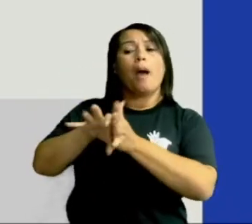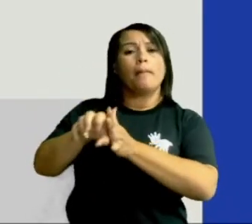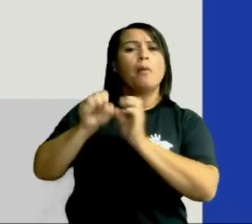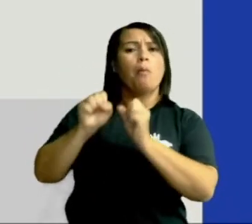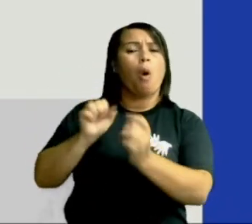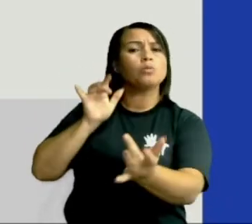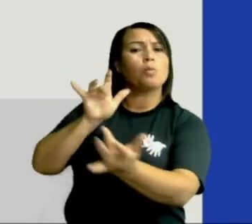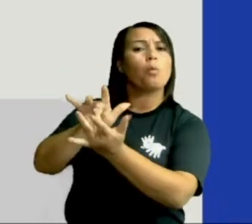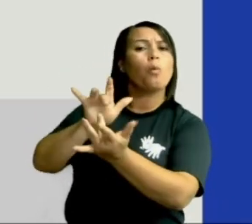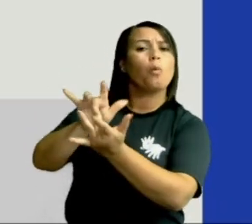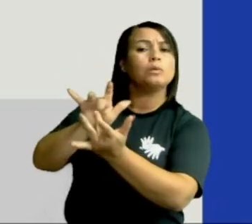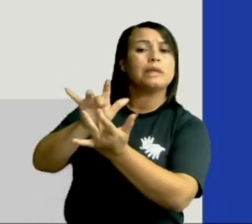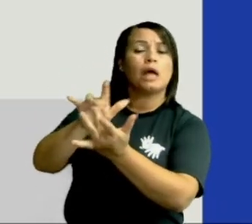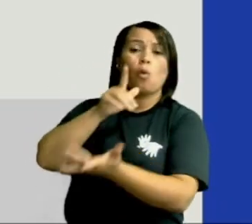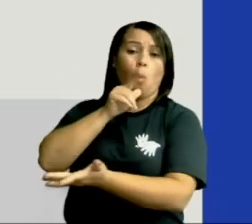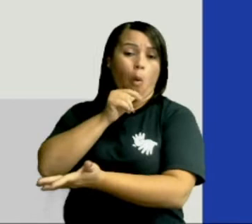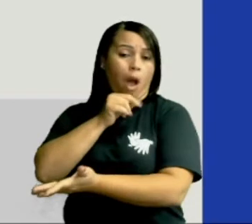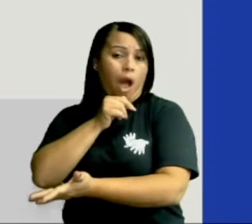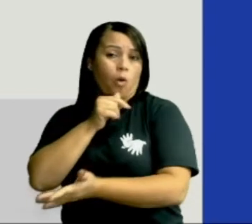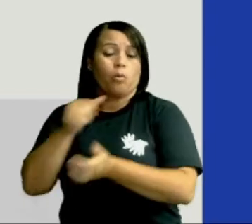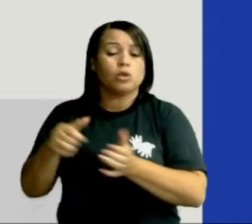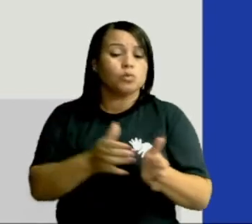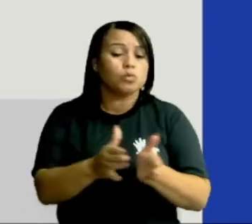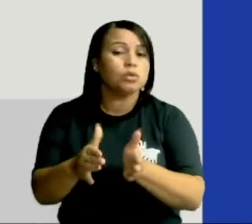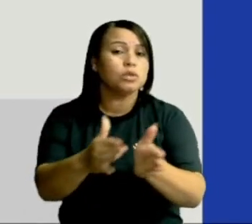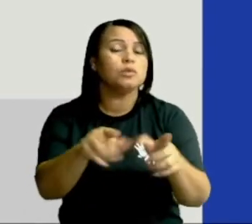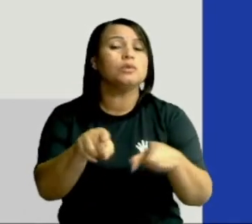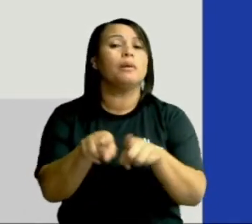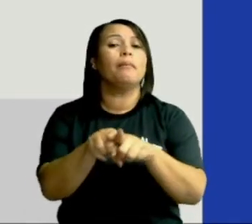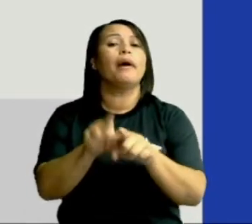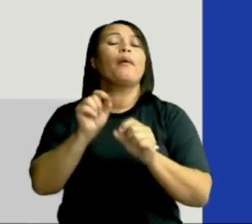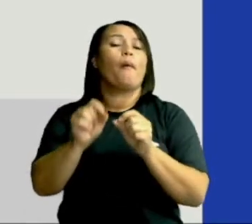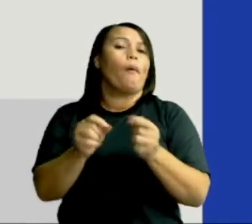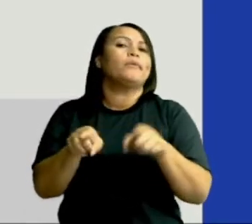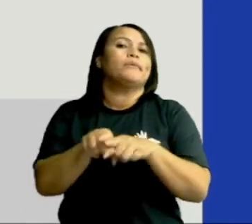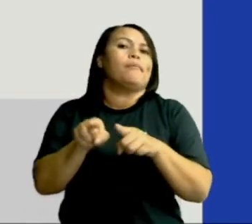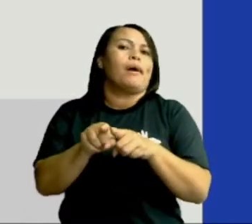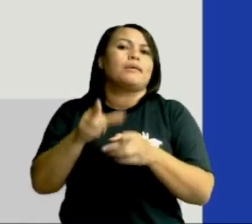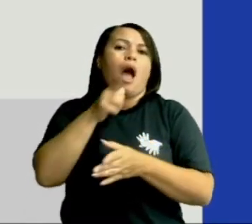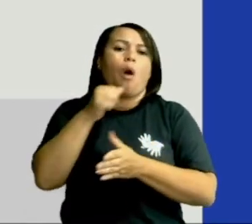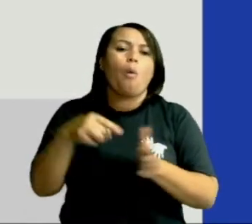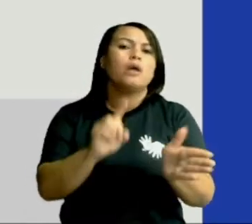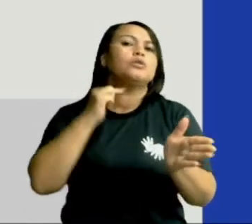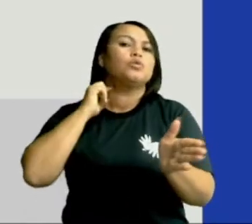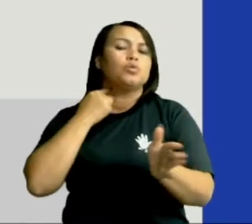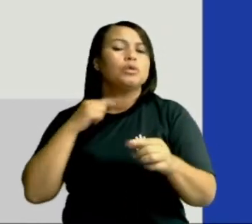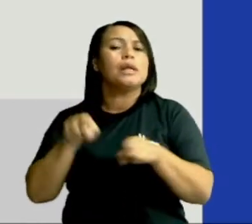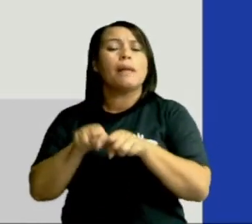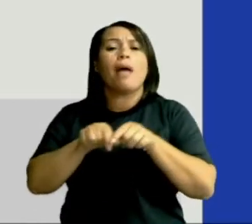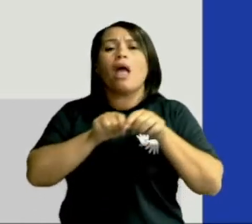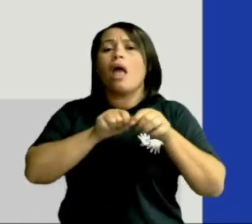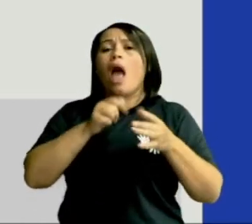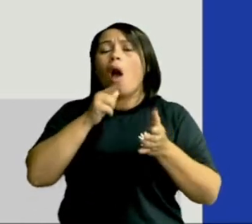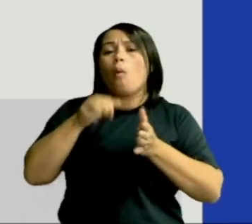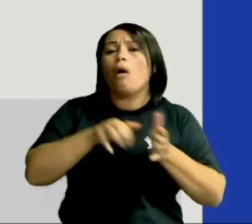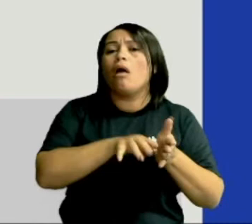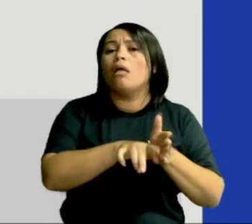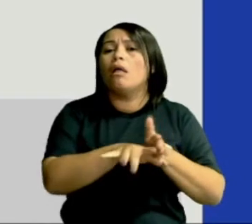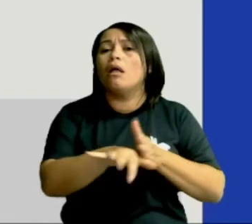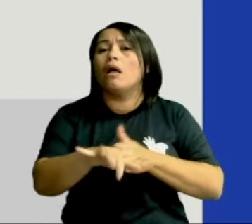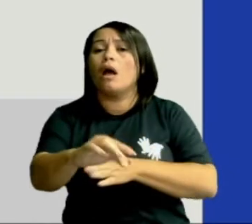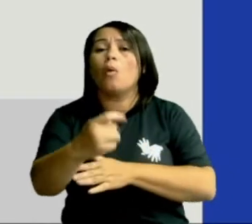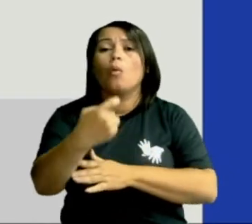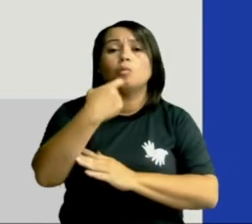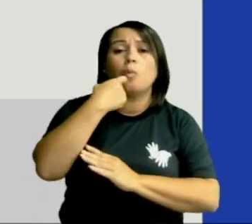contato com a água dos rios, através do esgoto, e na água dos rios entrar em contato com os